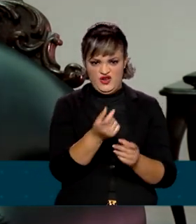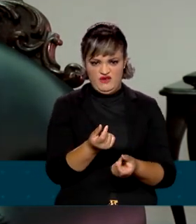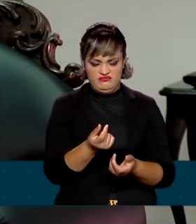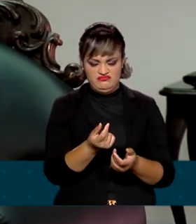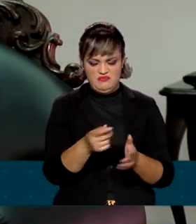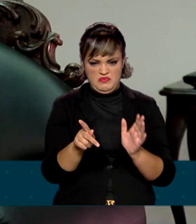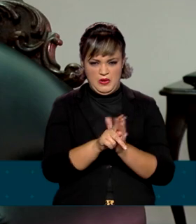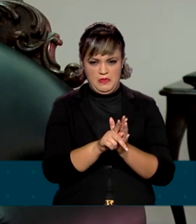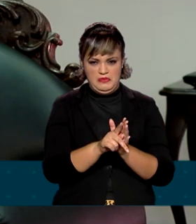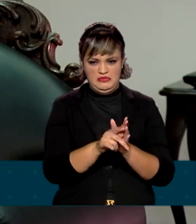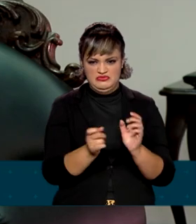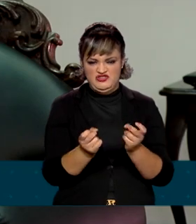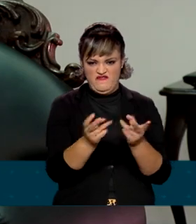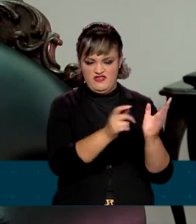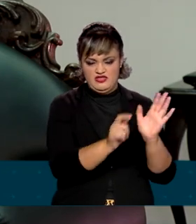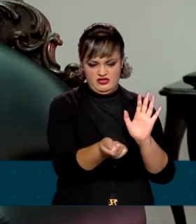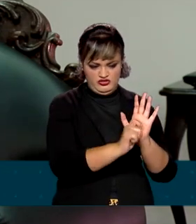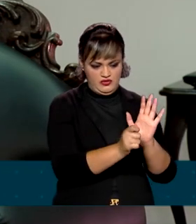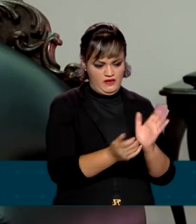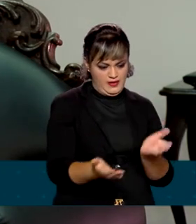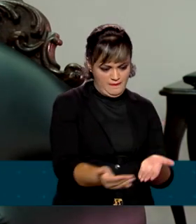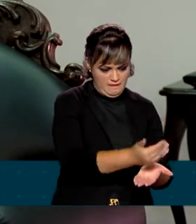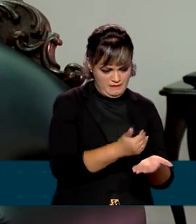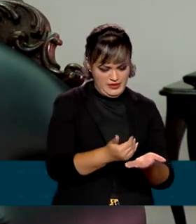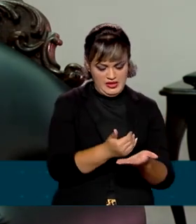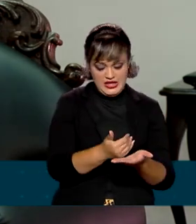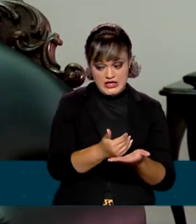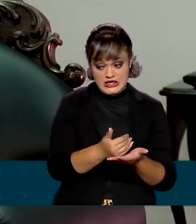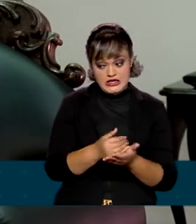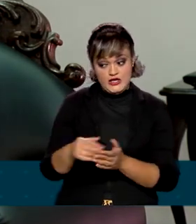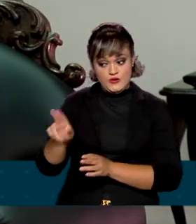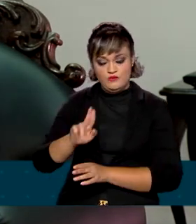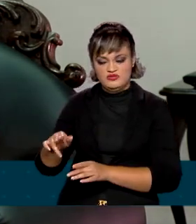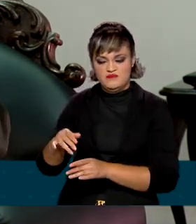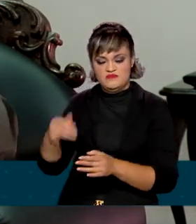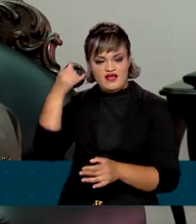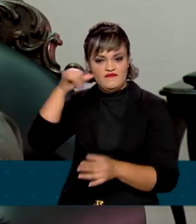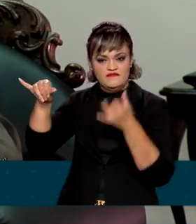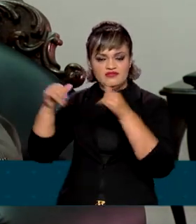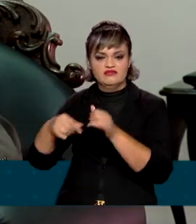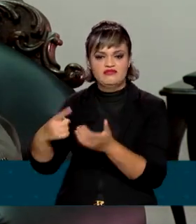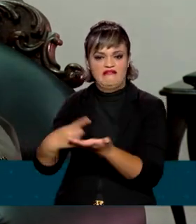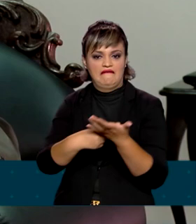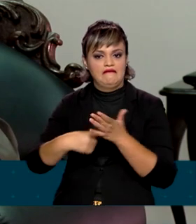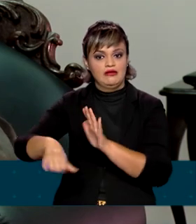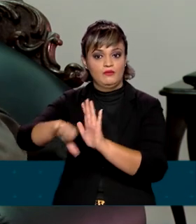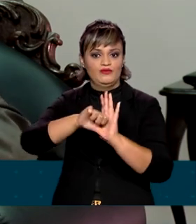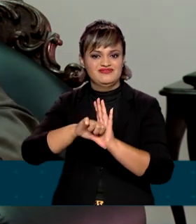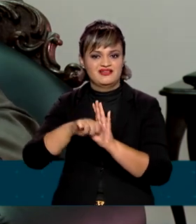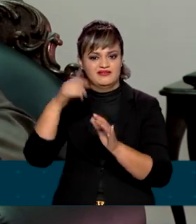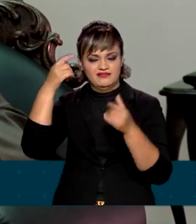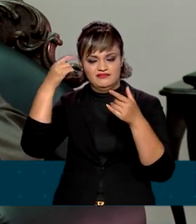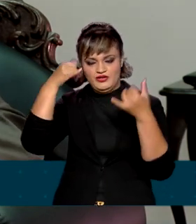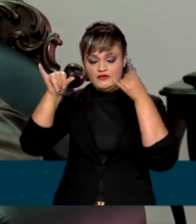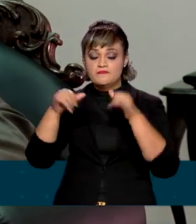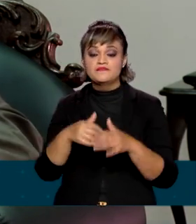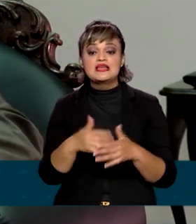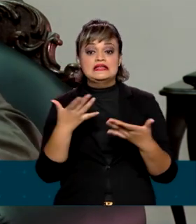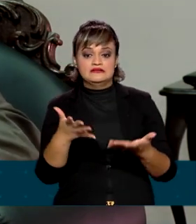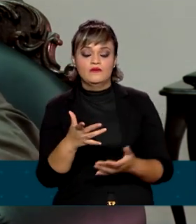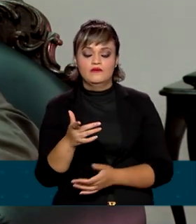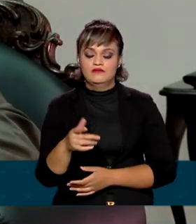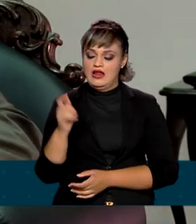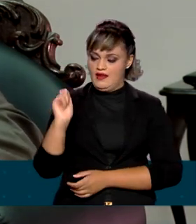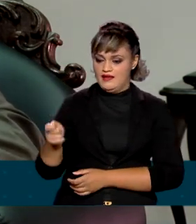vender esses bens ou e usar esse recurso contra o próprio tráfico contra o próprio crime organizado então a realização dos Leilões ela é